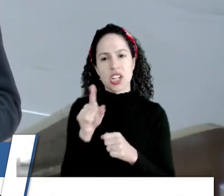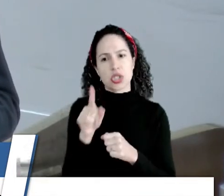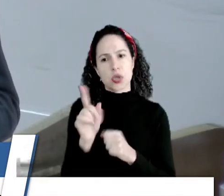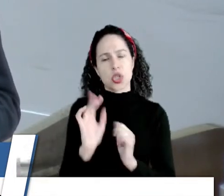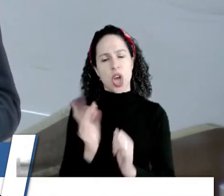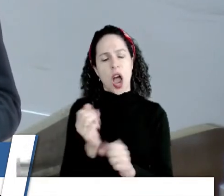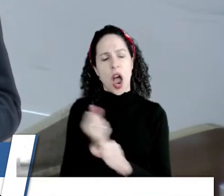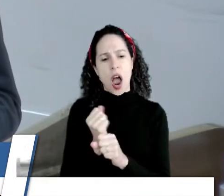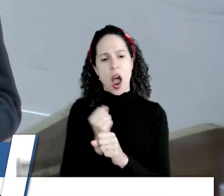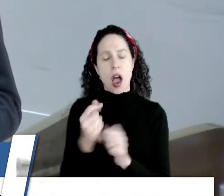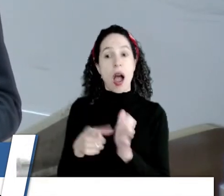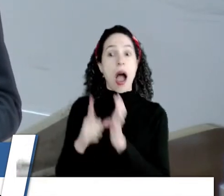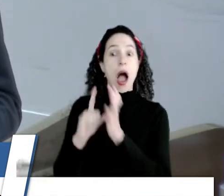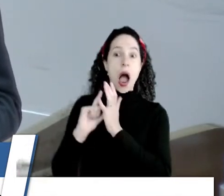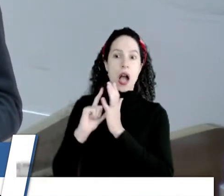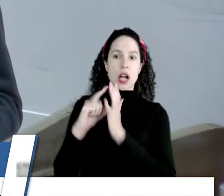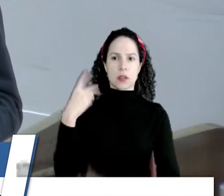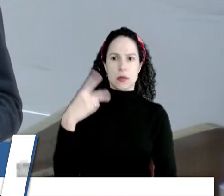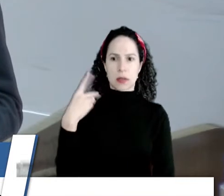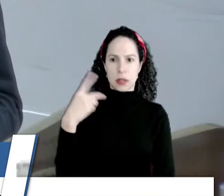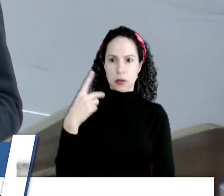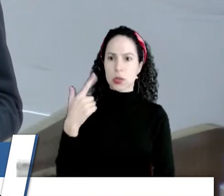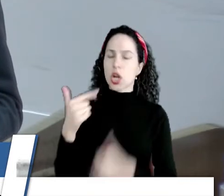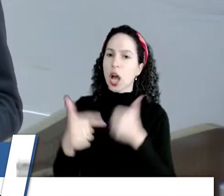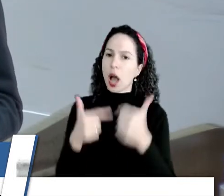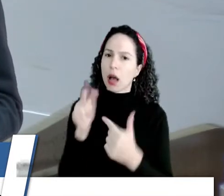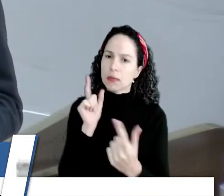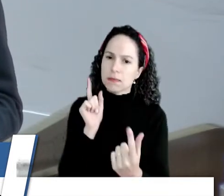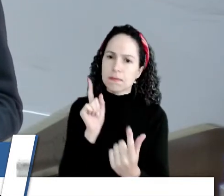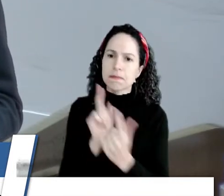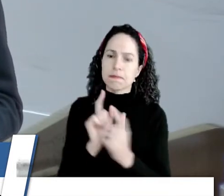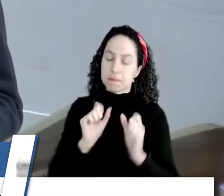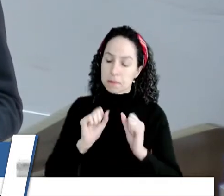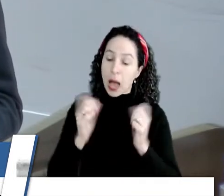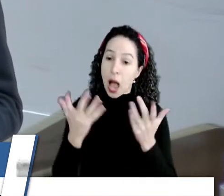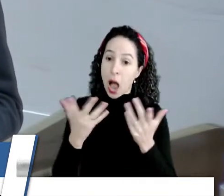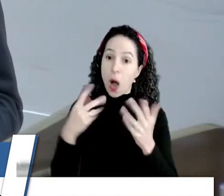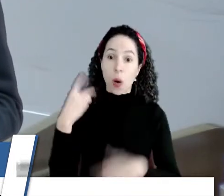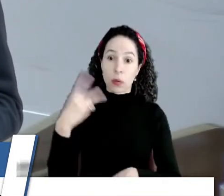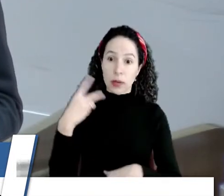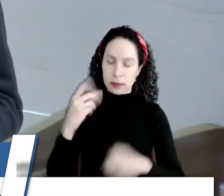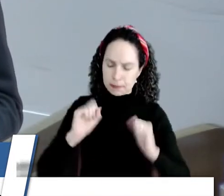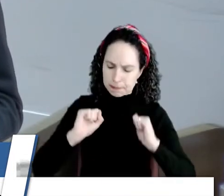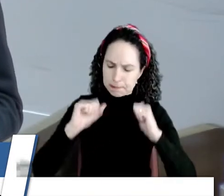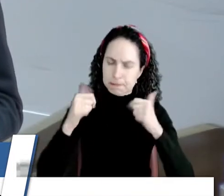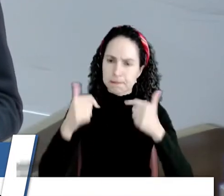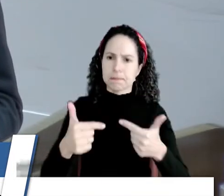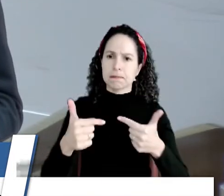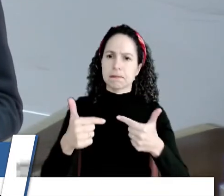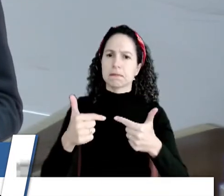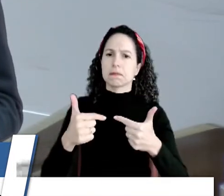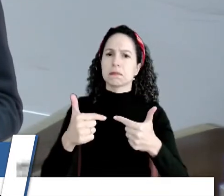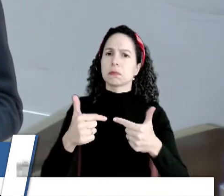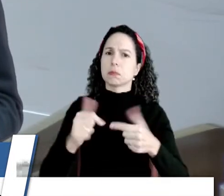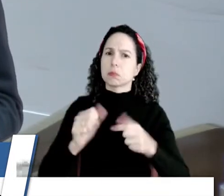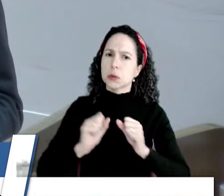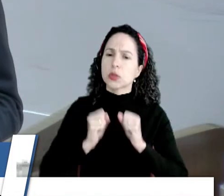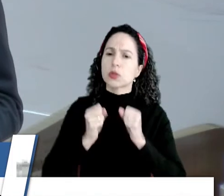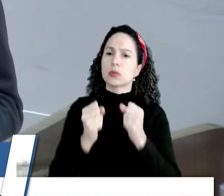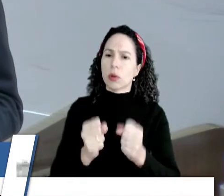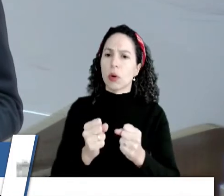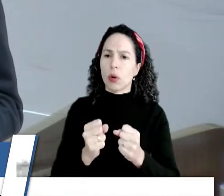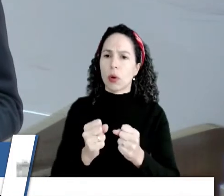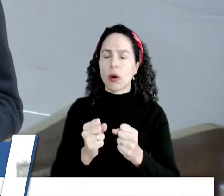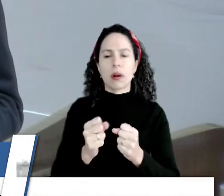como parlamentar, você se mostra como, de longe, a que mais fez projetos, a que mais